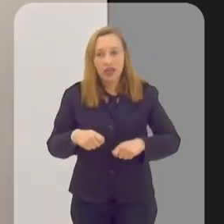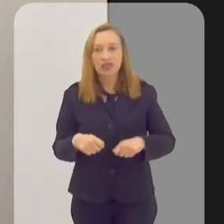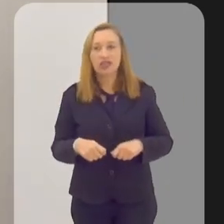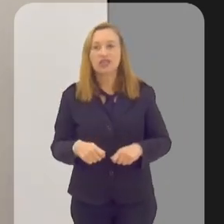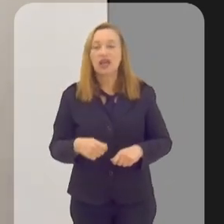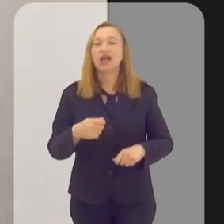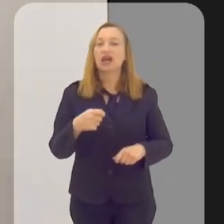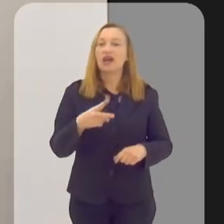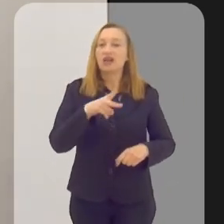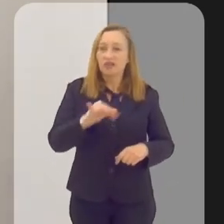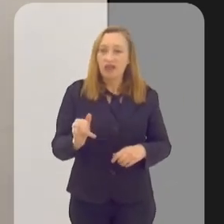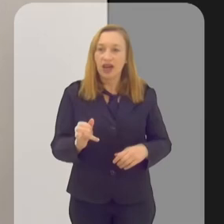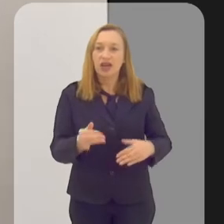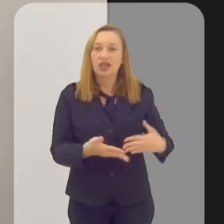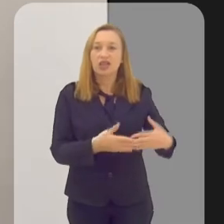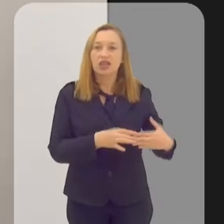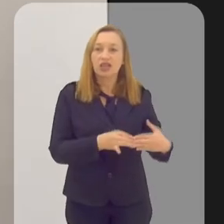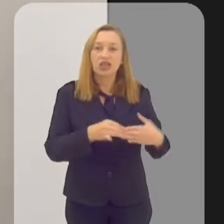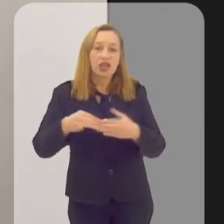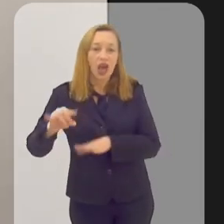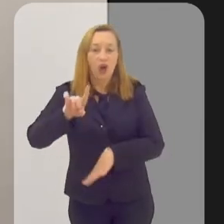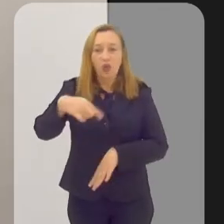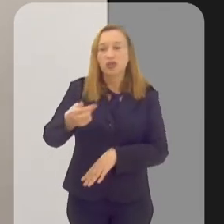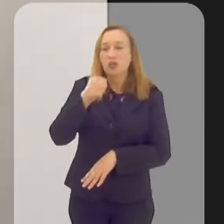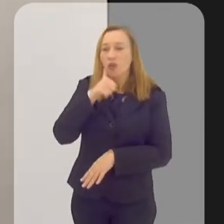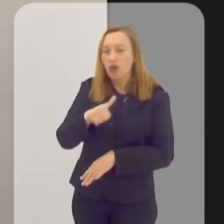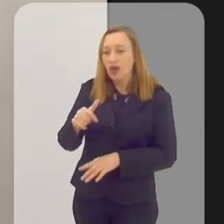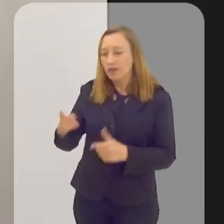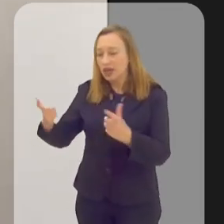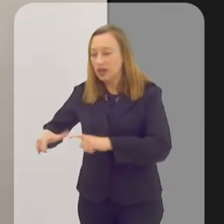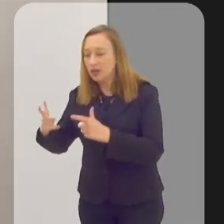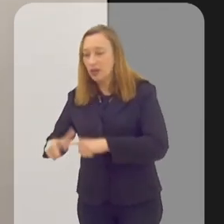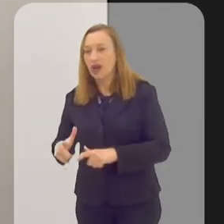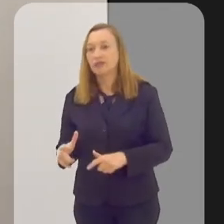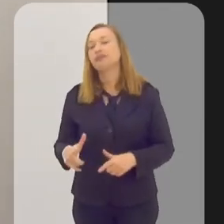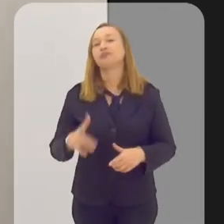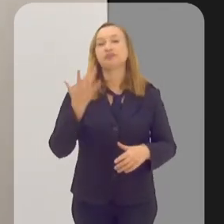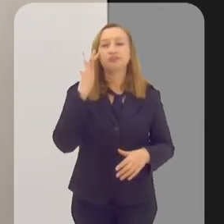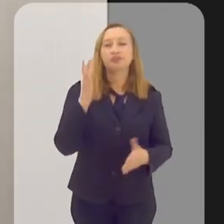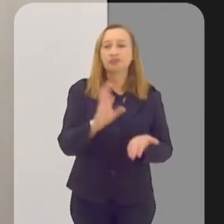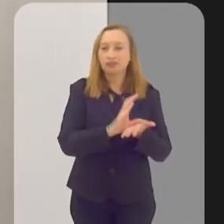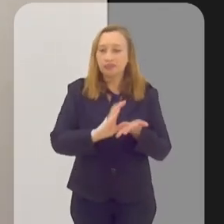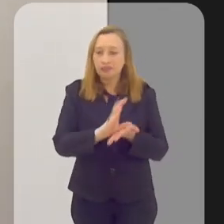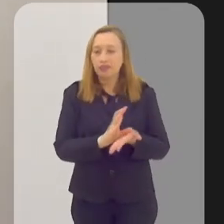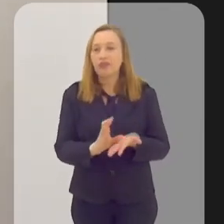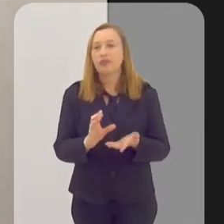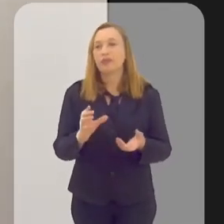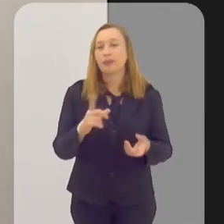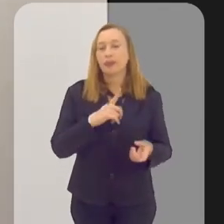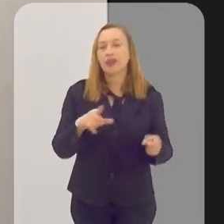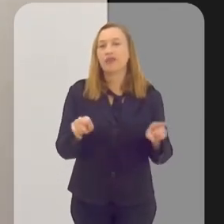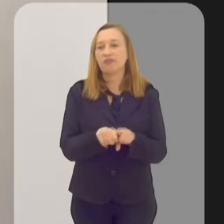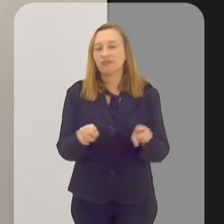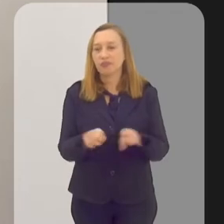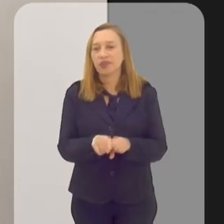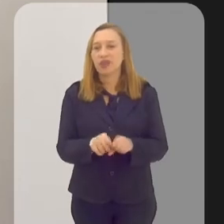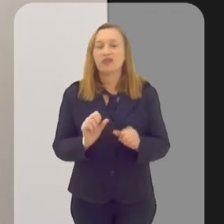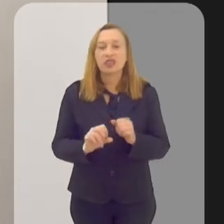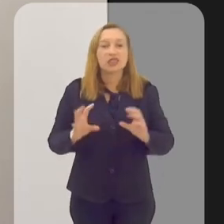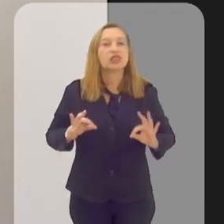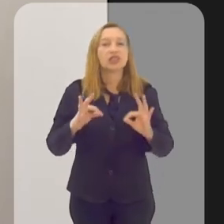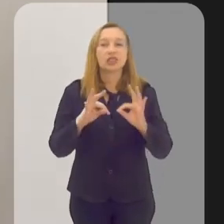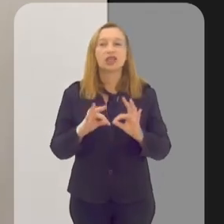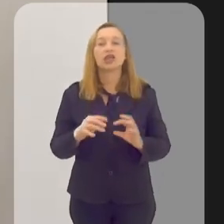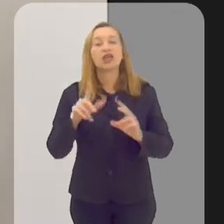se tiver aquela competência ali, ela vai puxar outra mulher para aquele local. Então, eu acho que os conselhos também que existem,